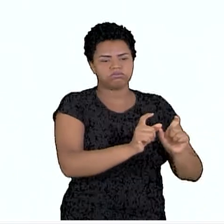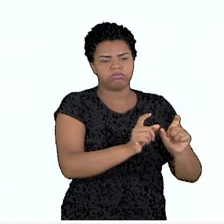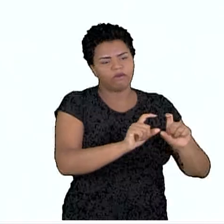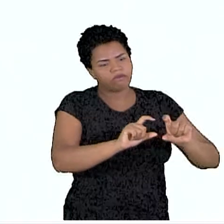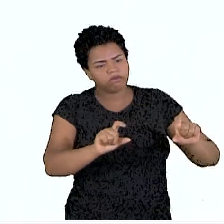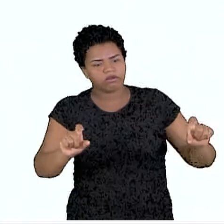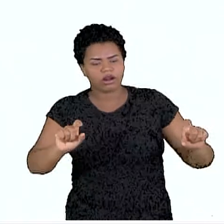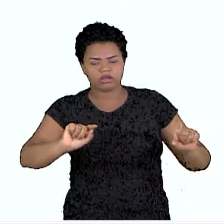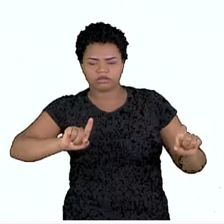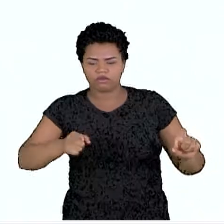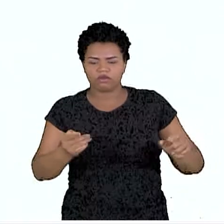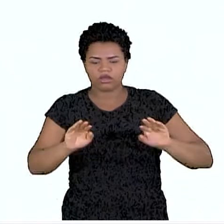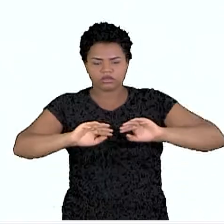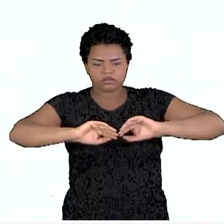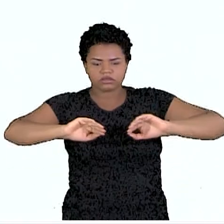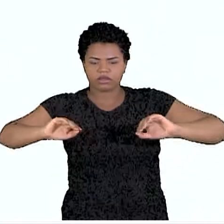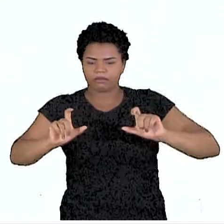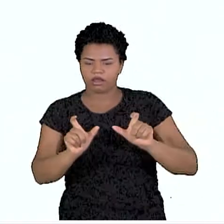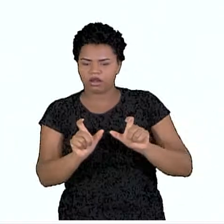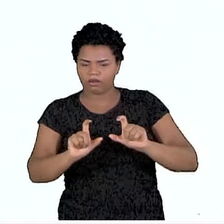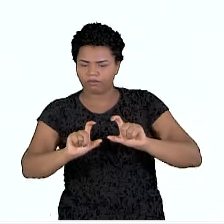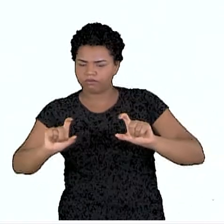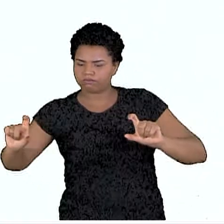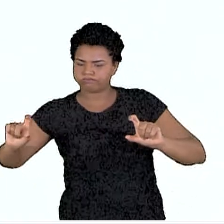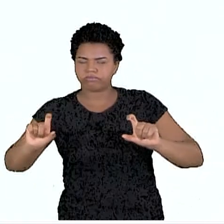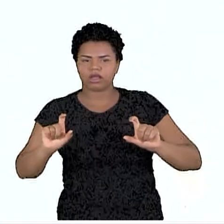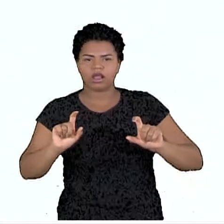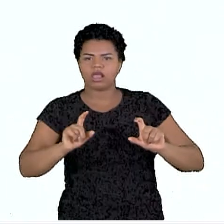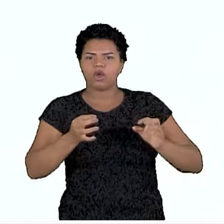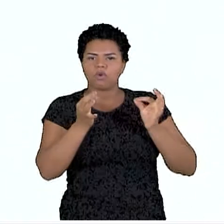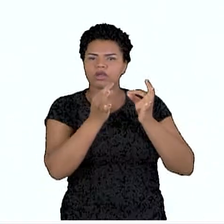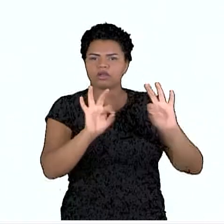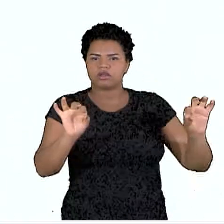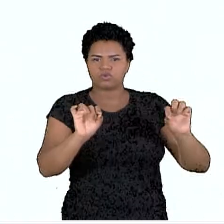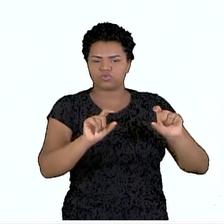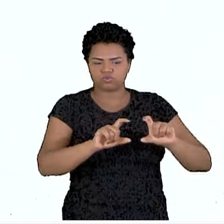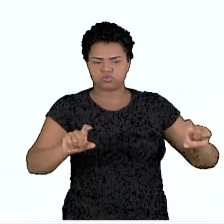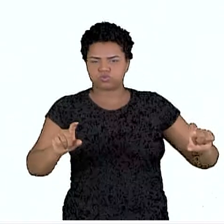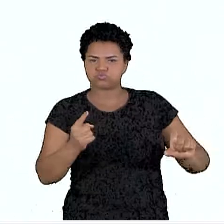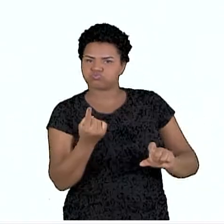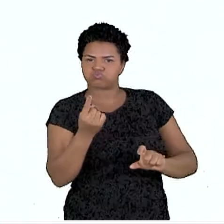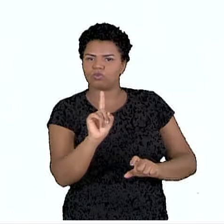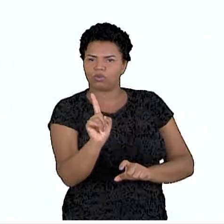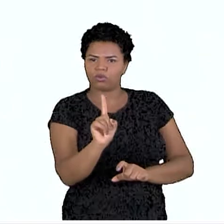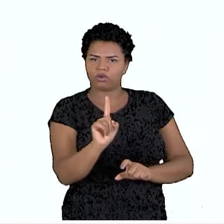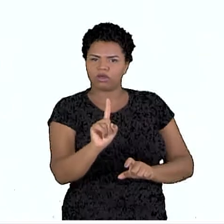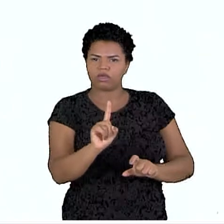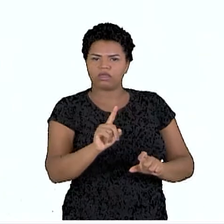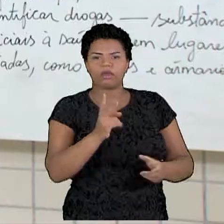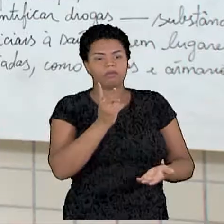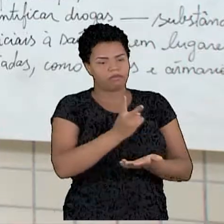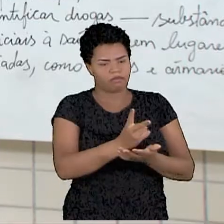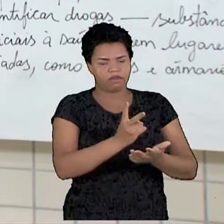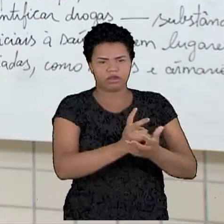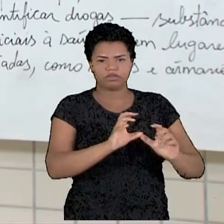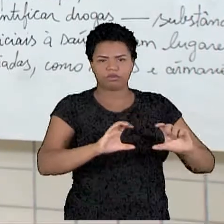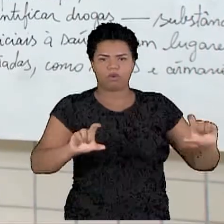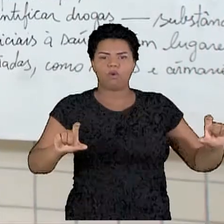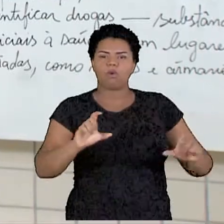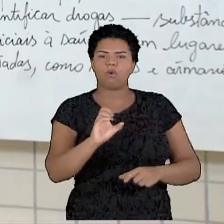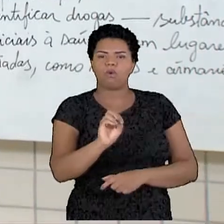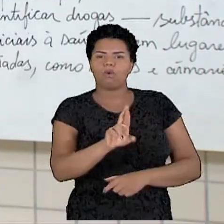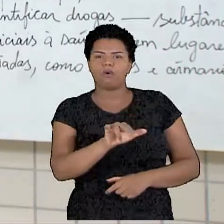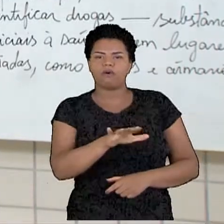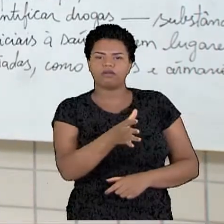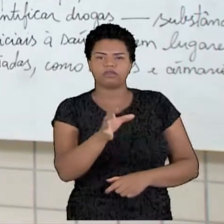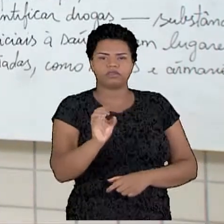ela separados não formam uma unidade sintática, apesar de estarem na mesma oração. Então vamos lá